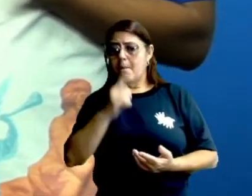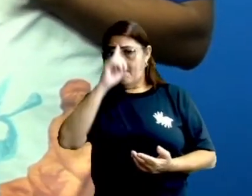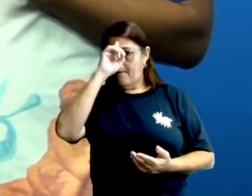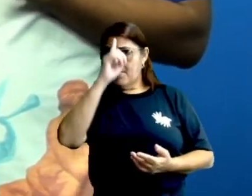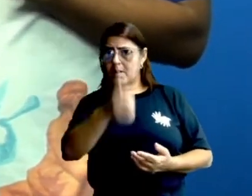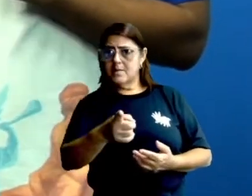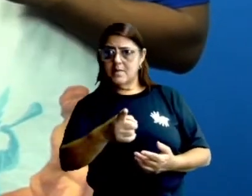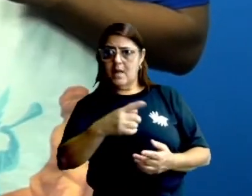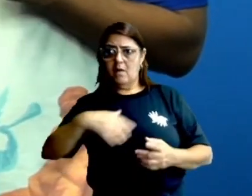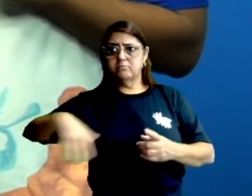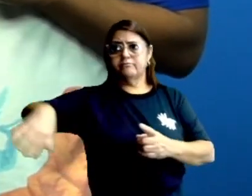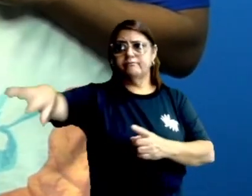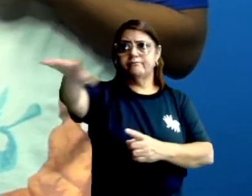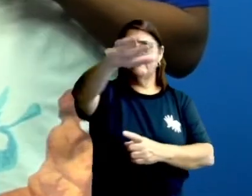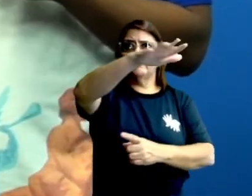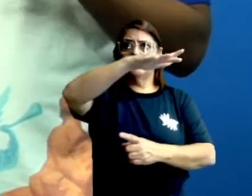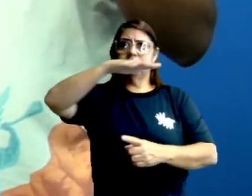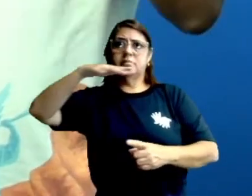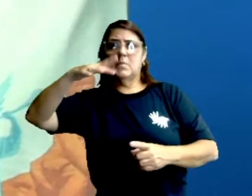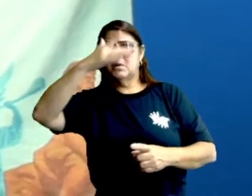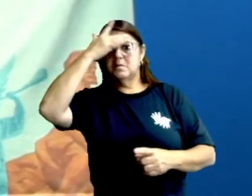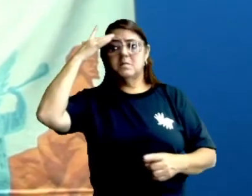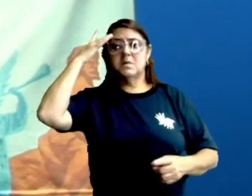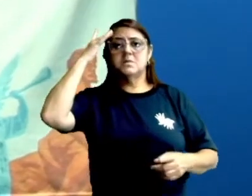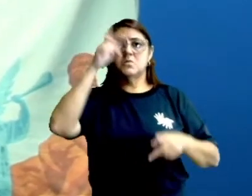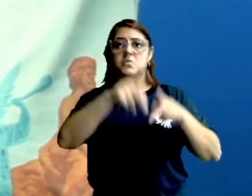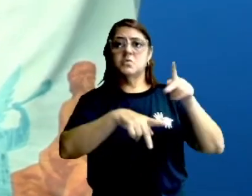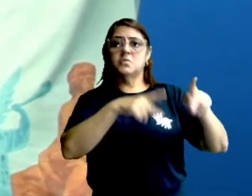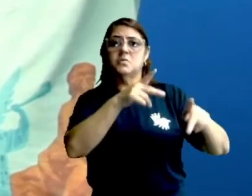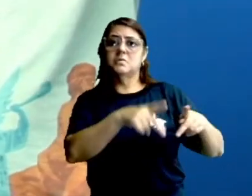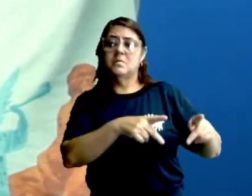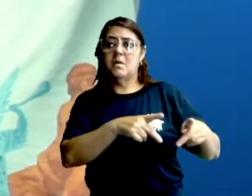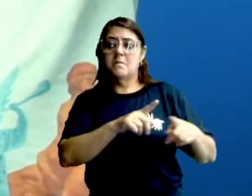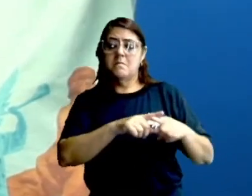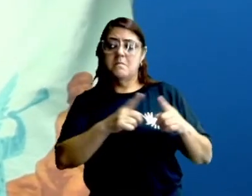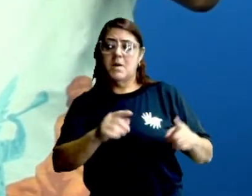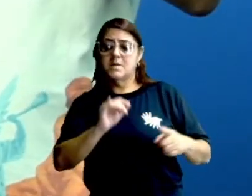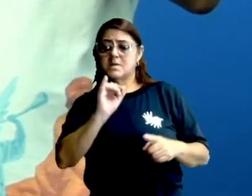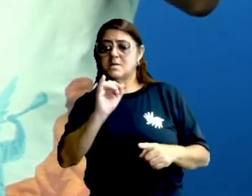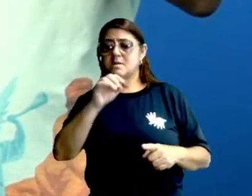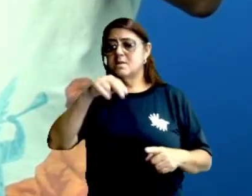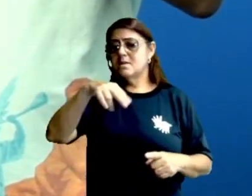comandava todo o resto da sociedade, tá? Mas aí os incas, quando eles chegam,